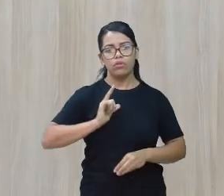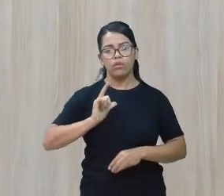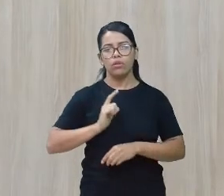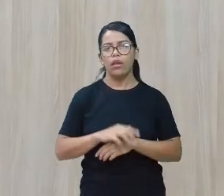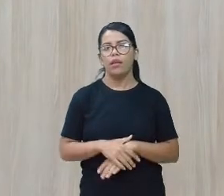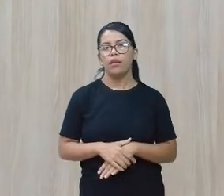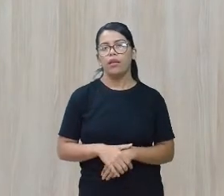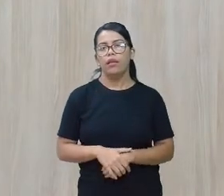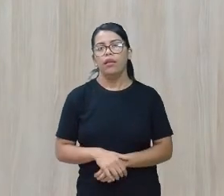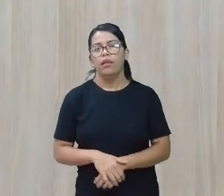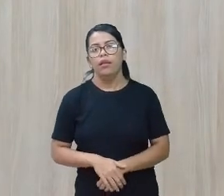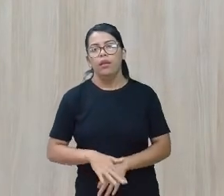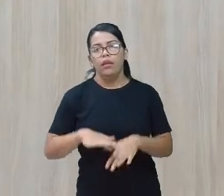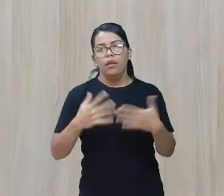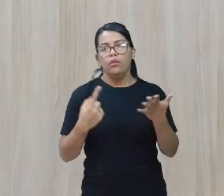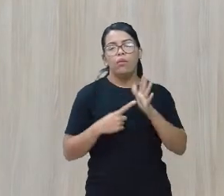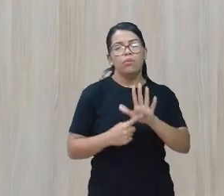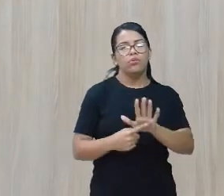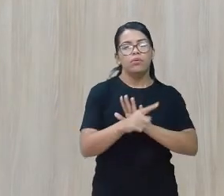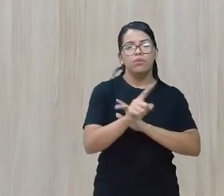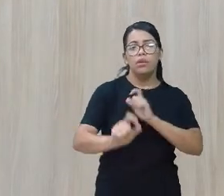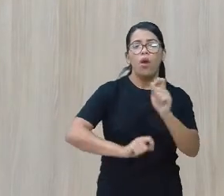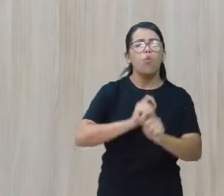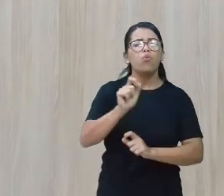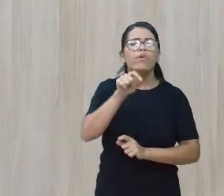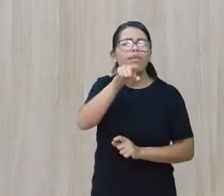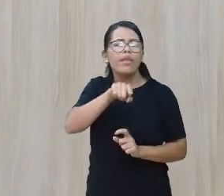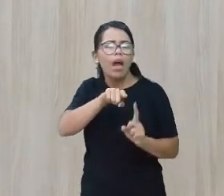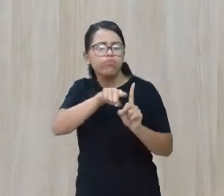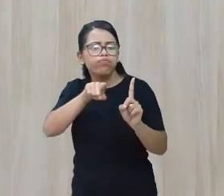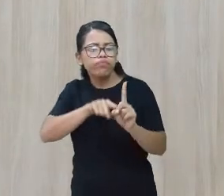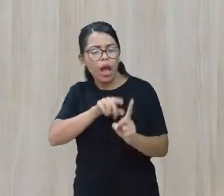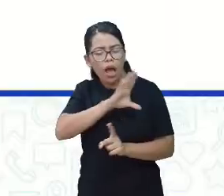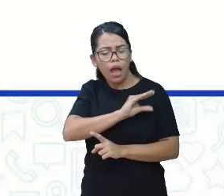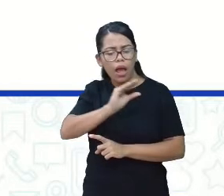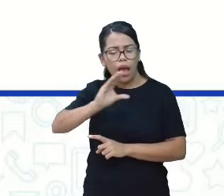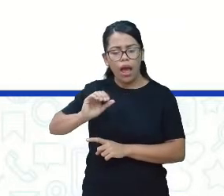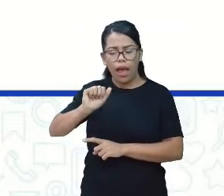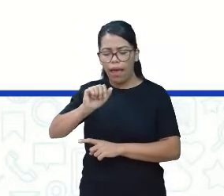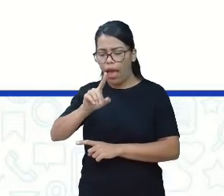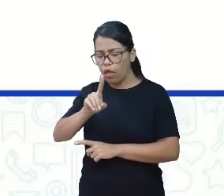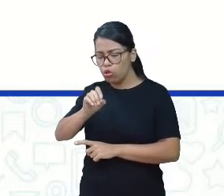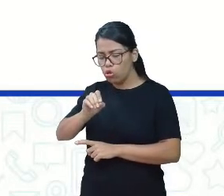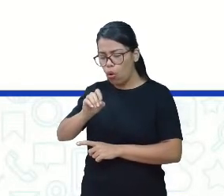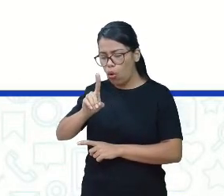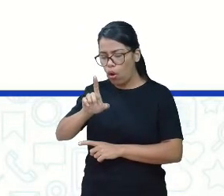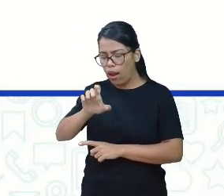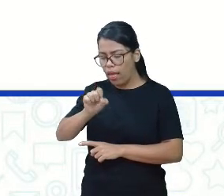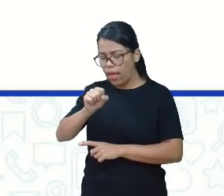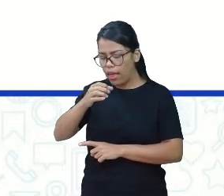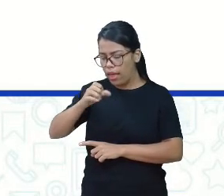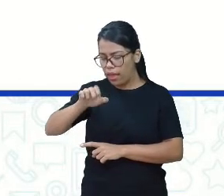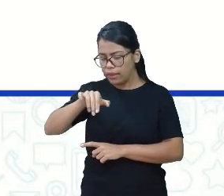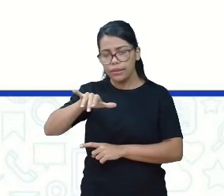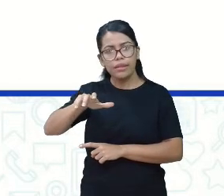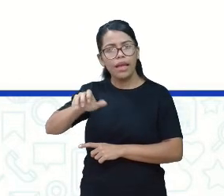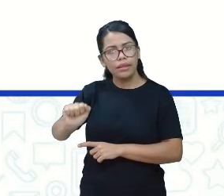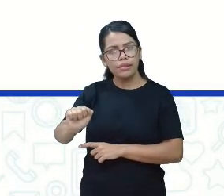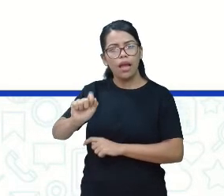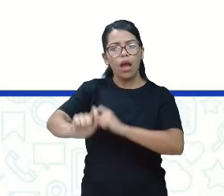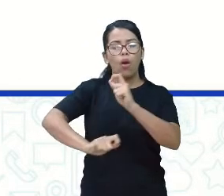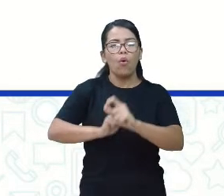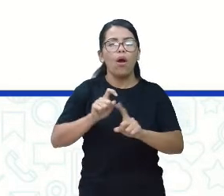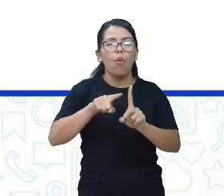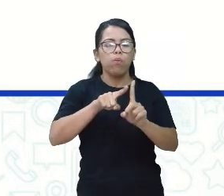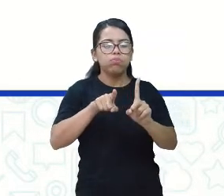para vocês aqui o que é uma gravidez na adolescência. Então, denomina-se gravidez na adolescência a gestação